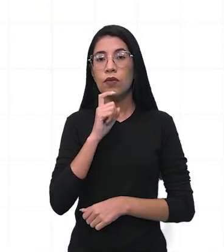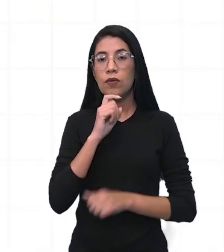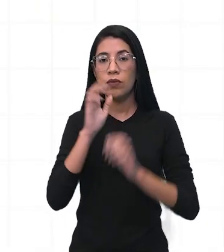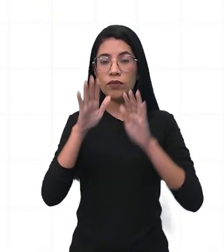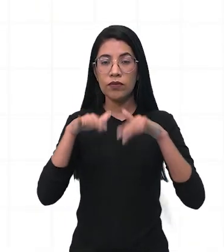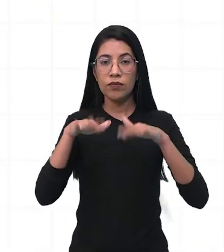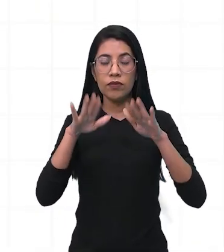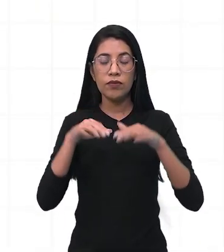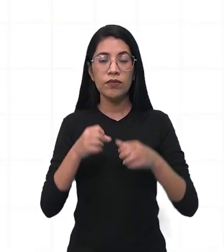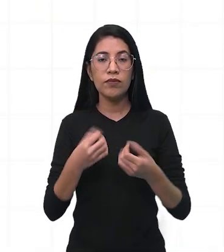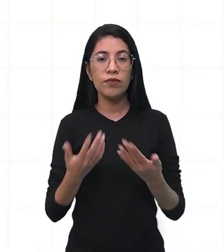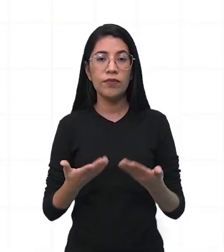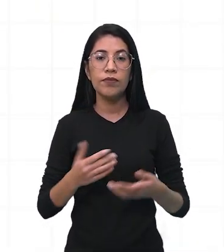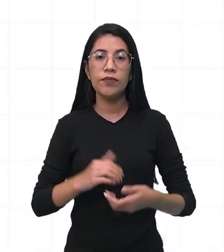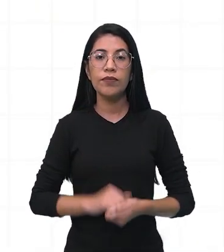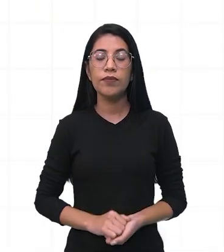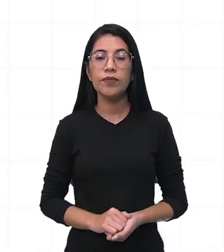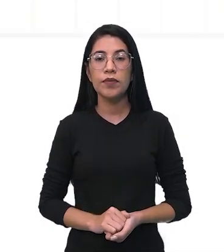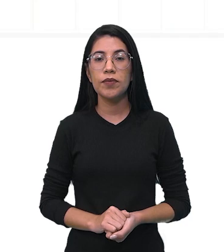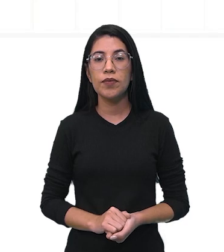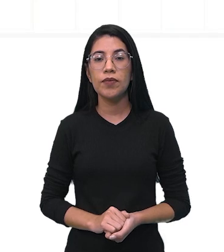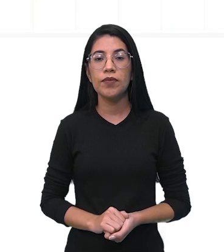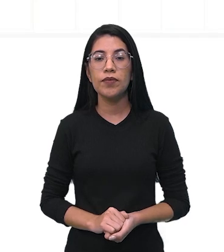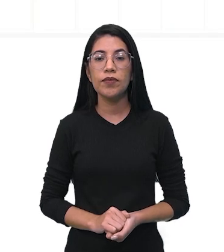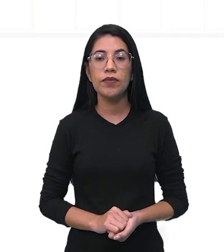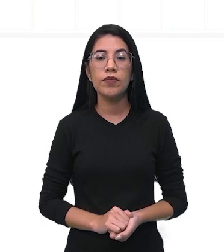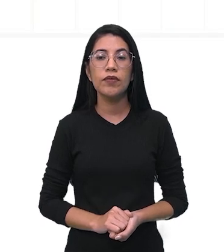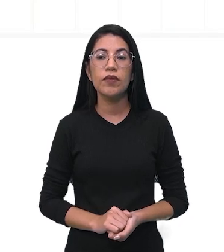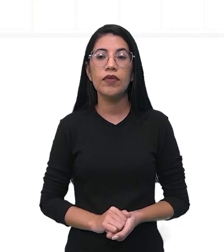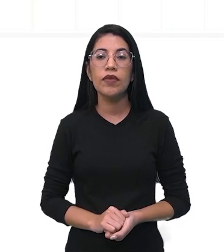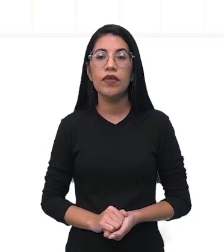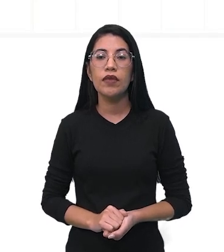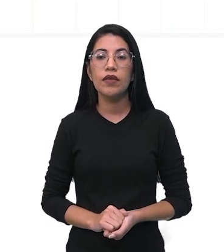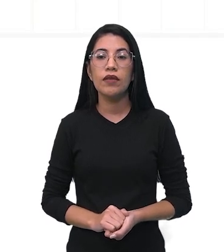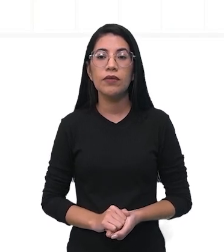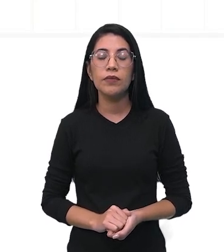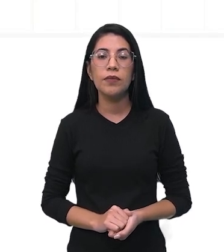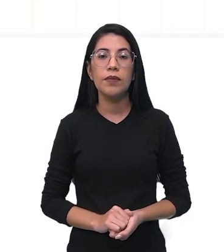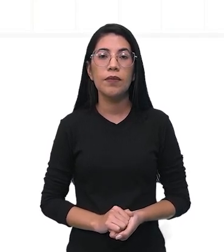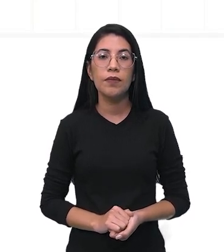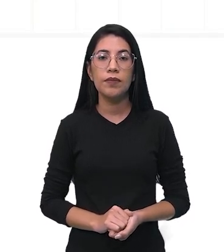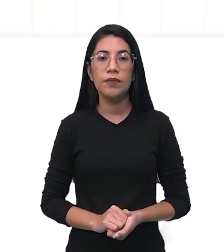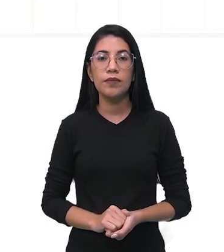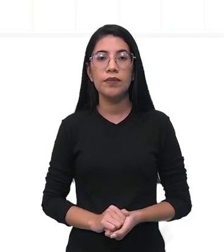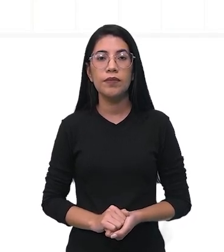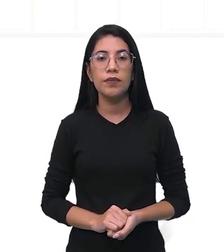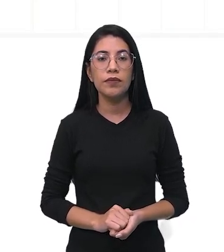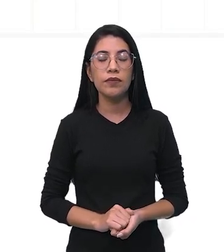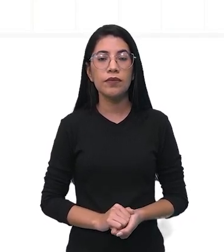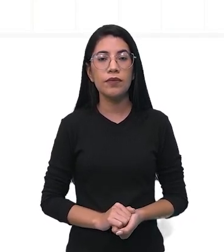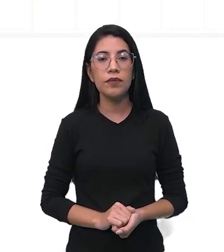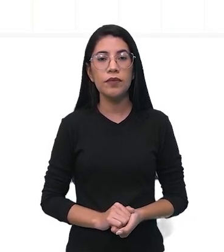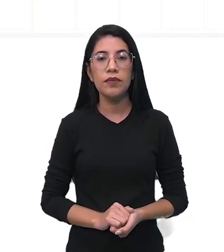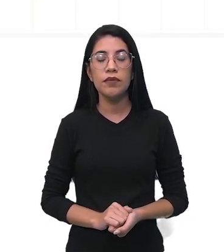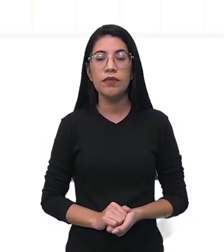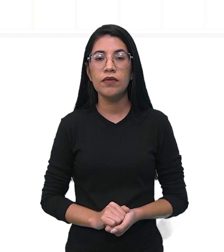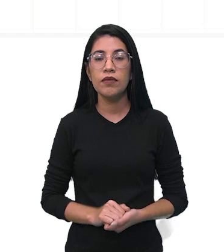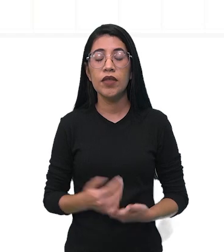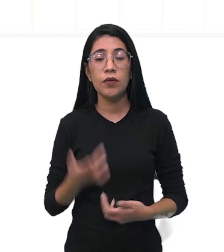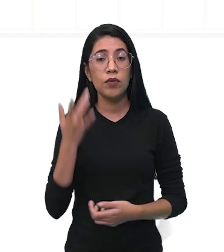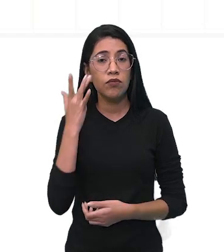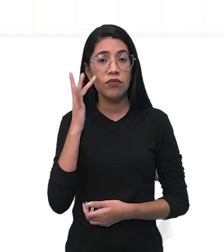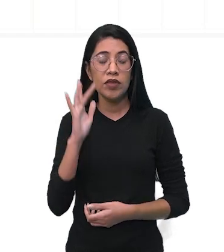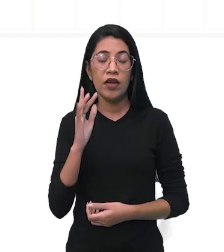né? Olha aí, ó. Beleza? Então vamos aqui. Como nós não conhecemos